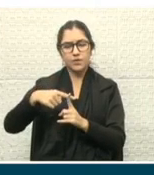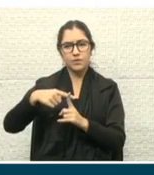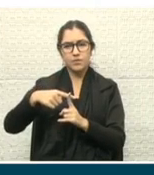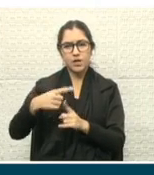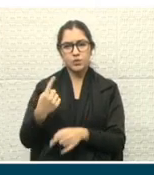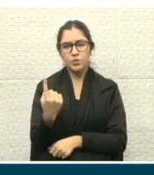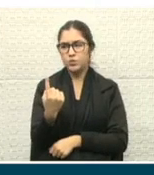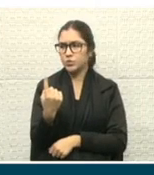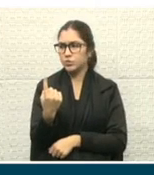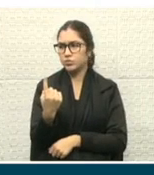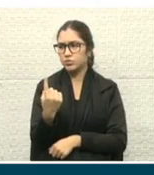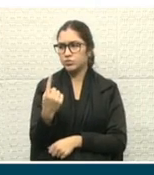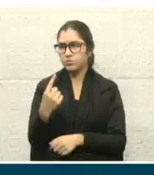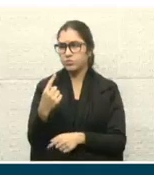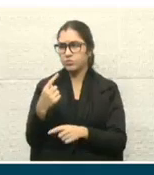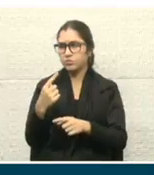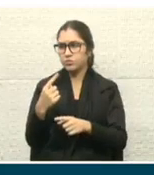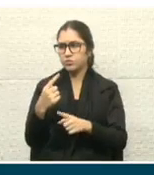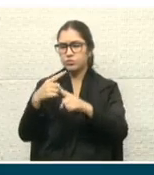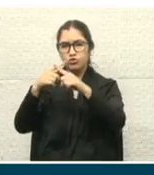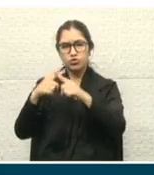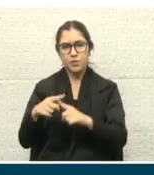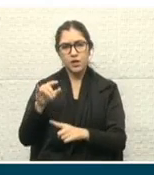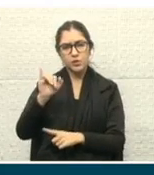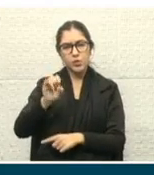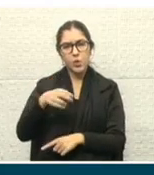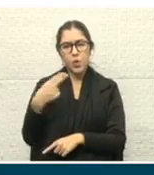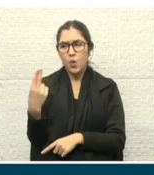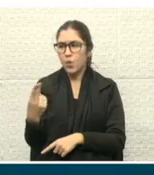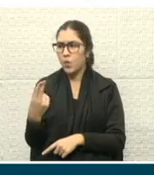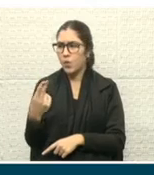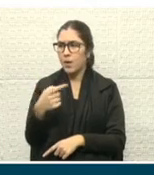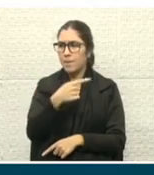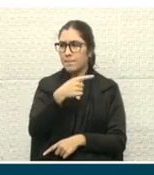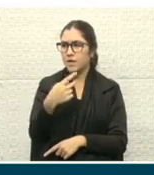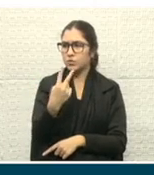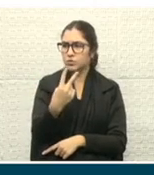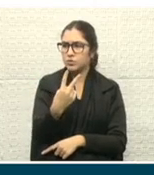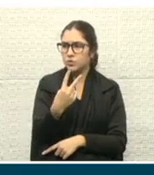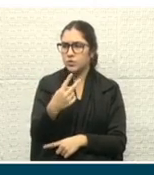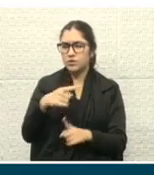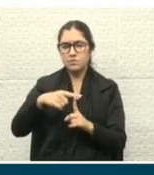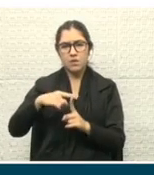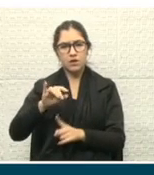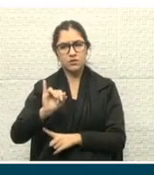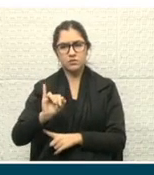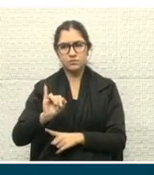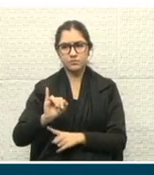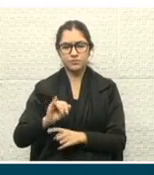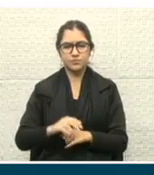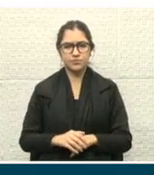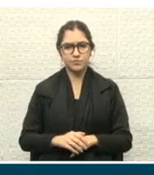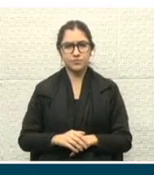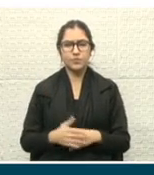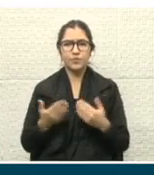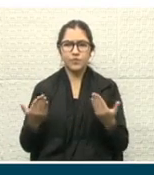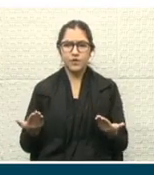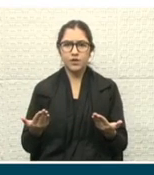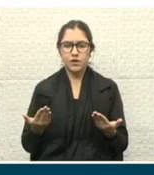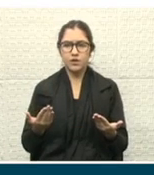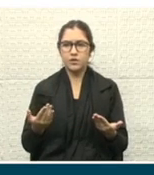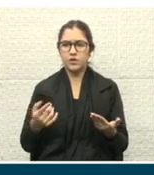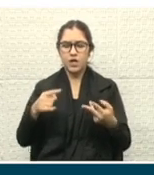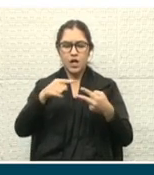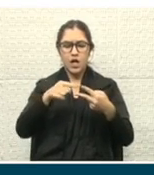mais 1 multiplicado por i, ou menos 2 mais i. Então,